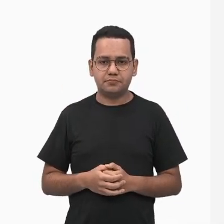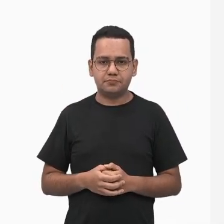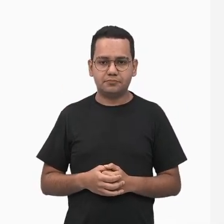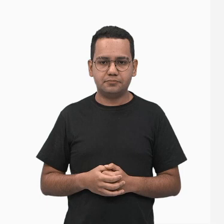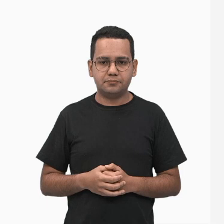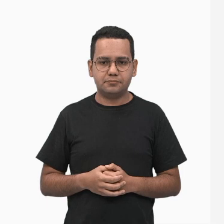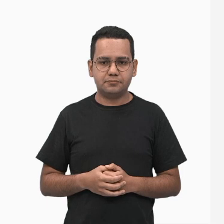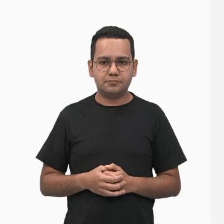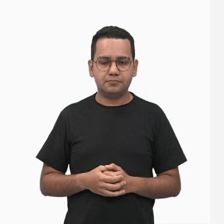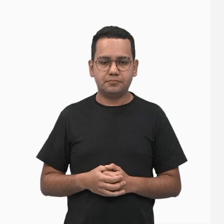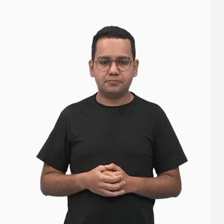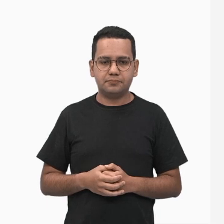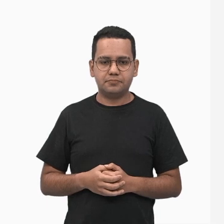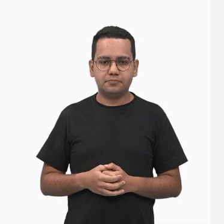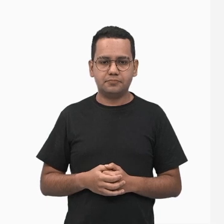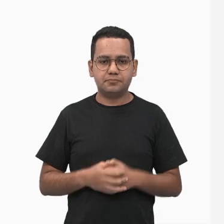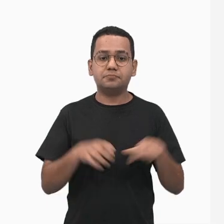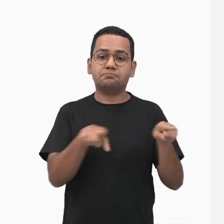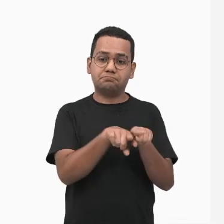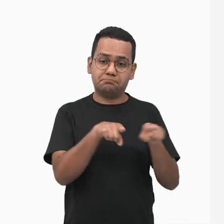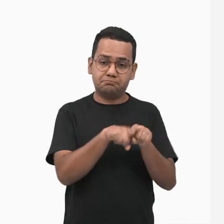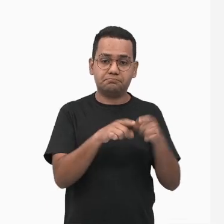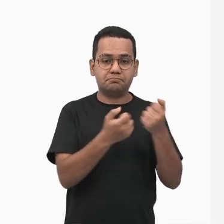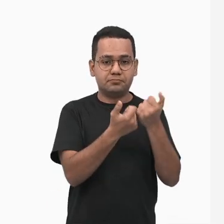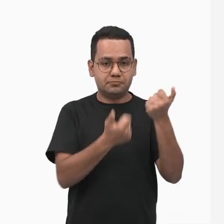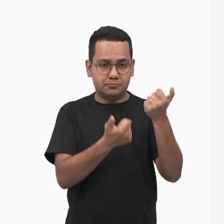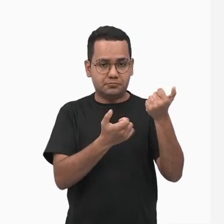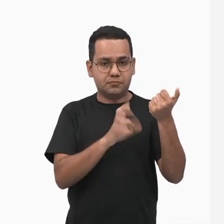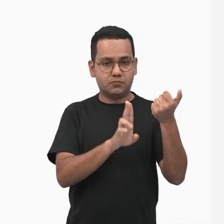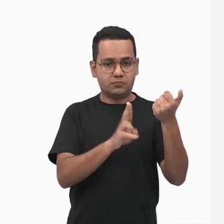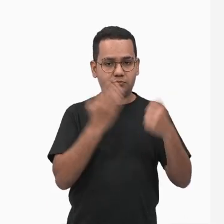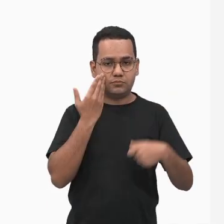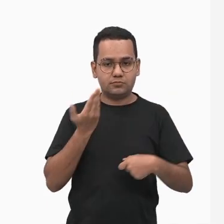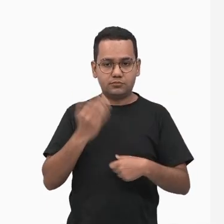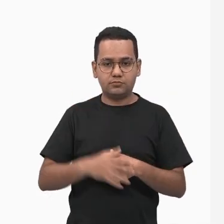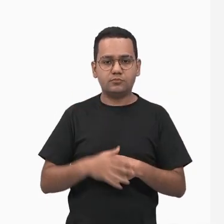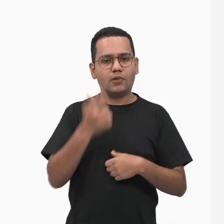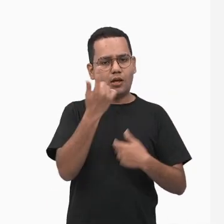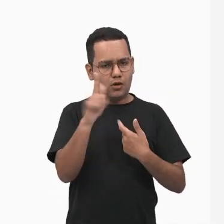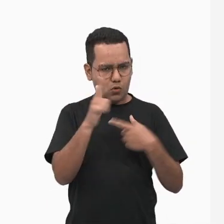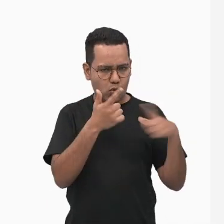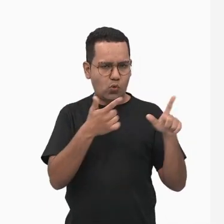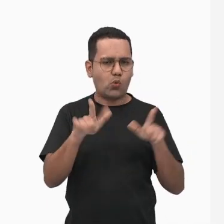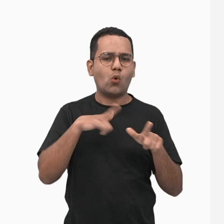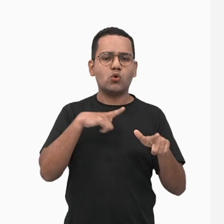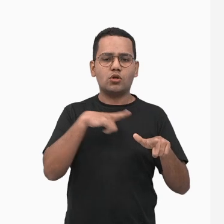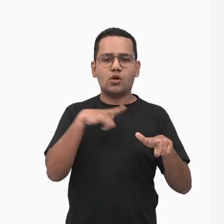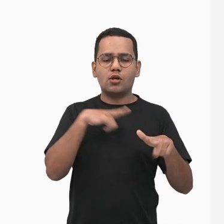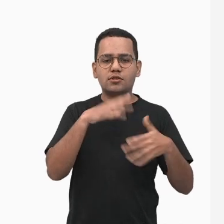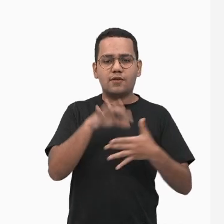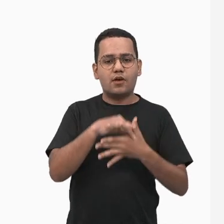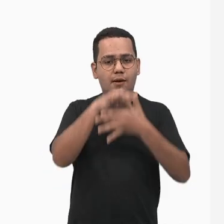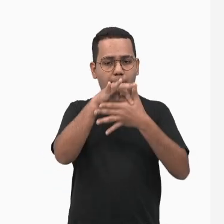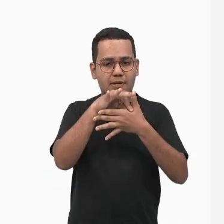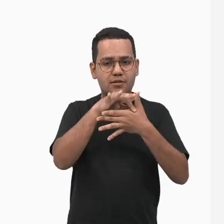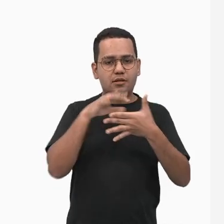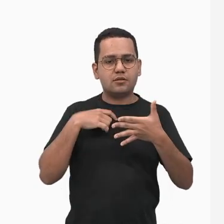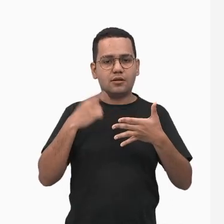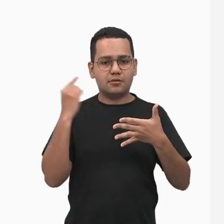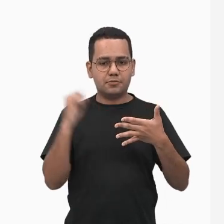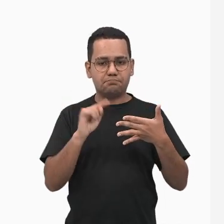Aurora Fluminense, dirigido por Evaristo da Veiga, e outros comandados por liberais exaltados, como o